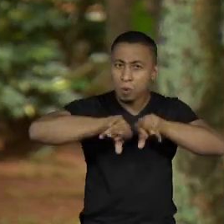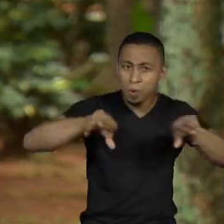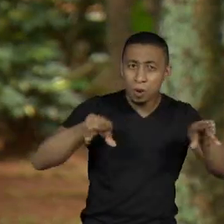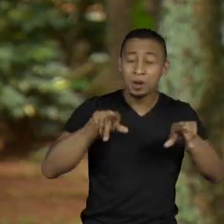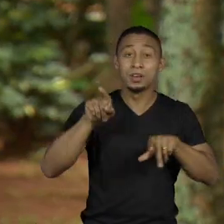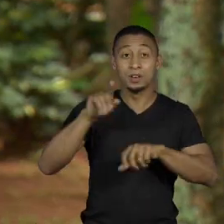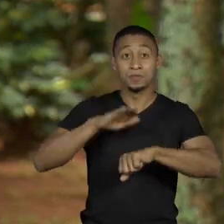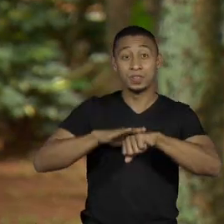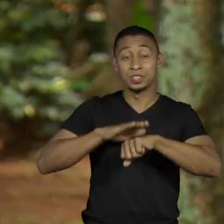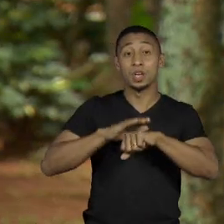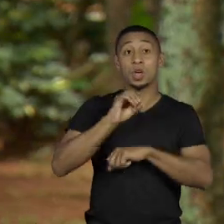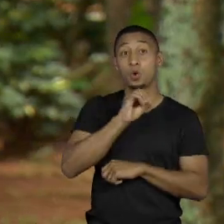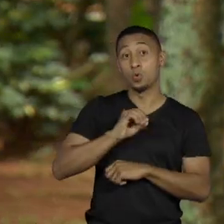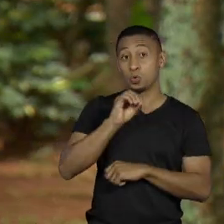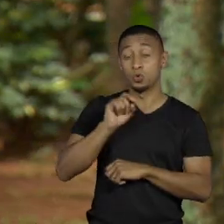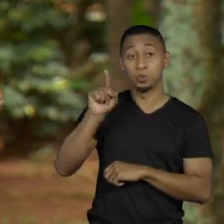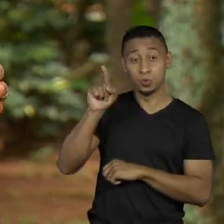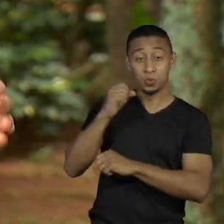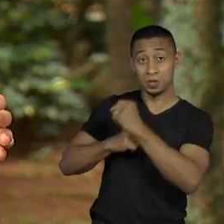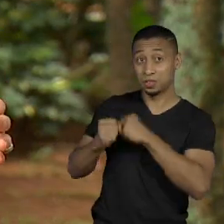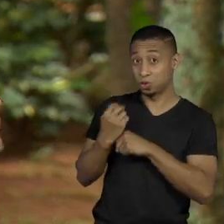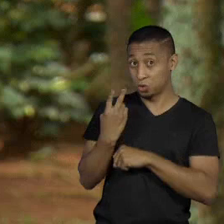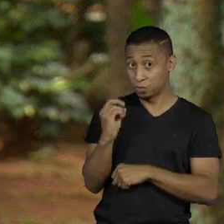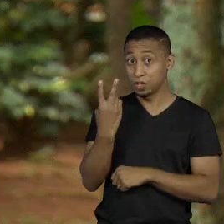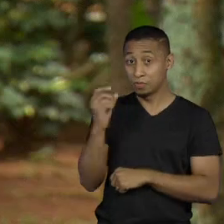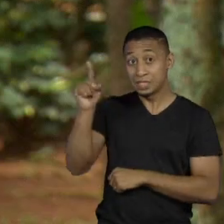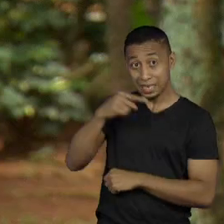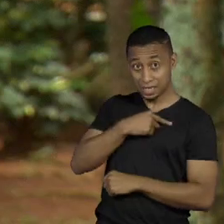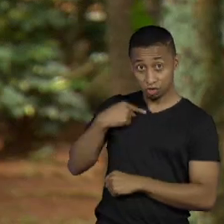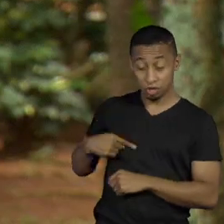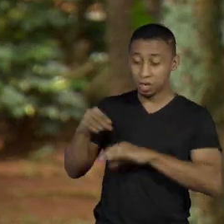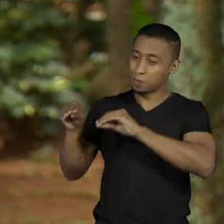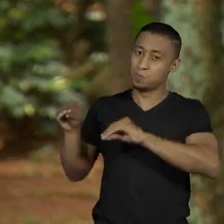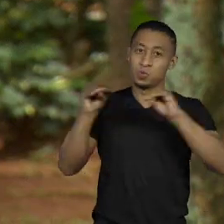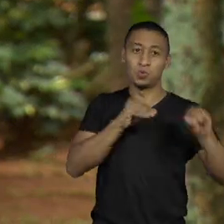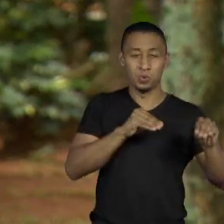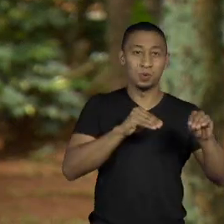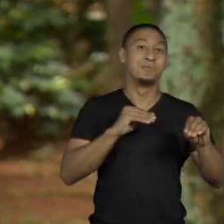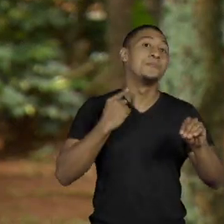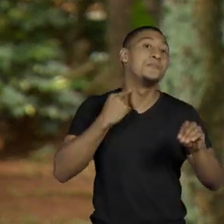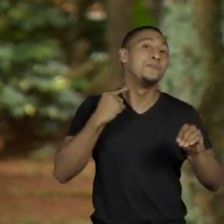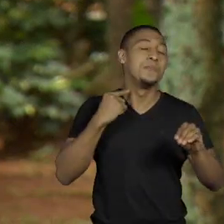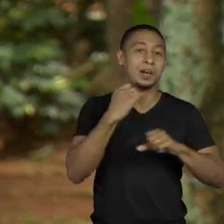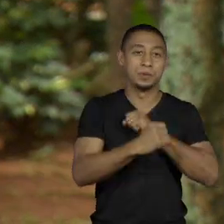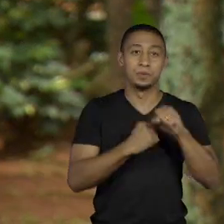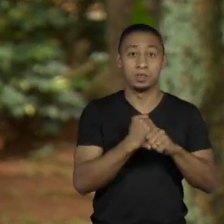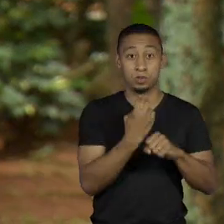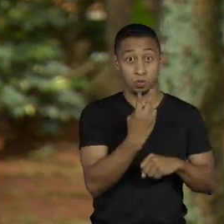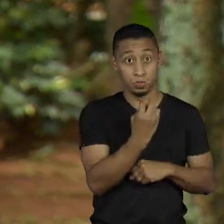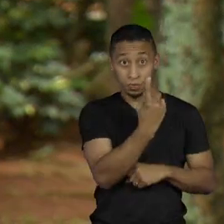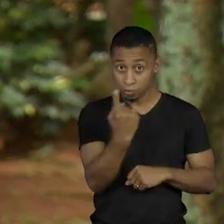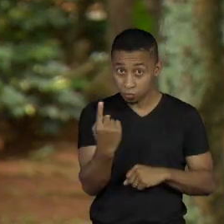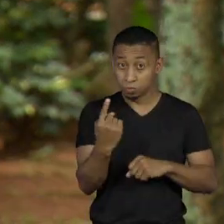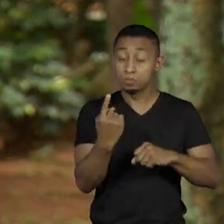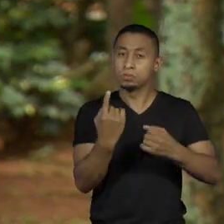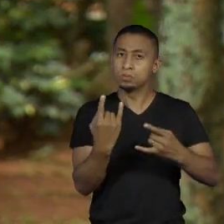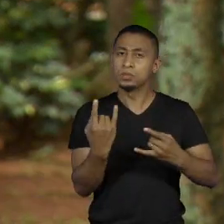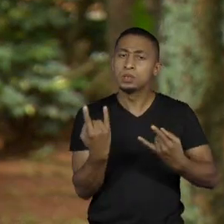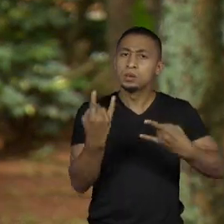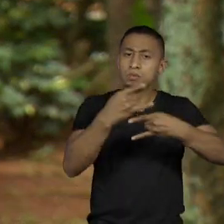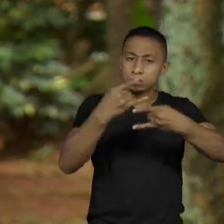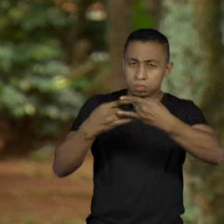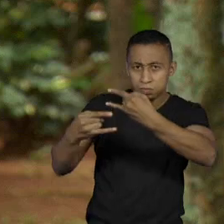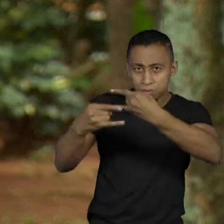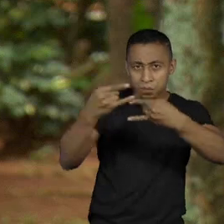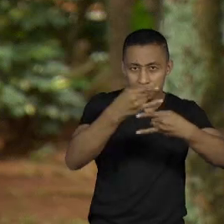China, teve que ser adiada para maio de 2021. O encontro se refere às